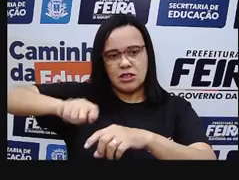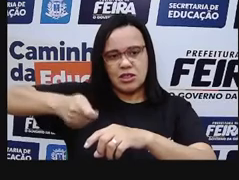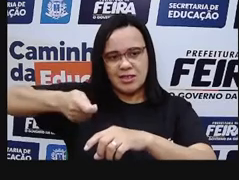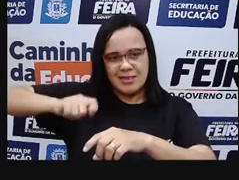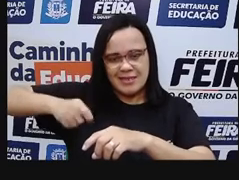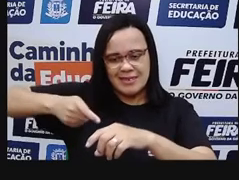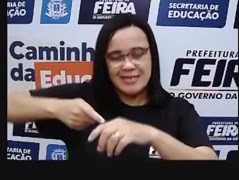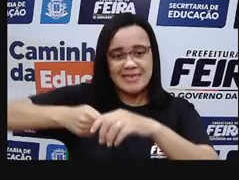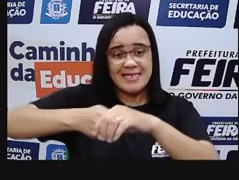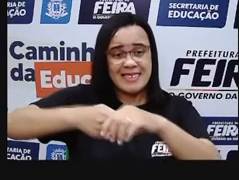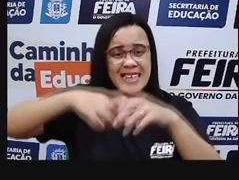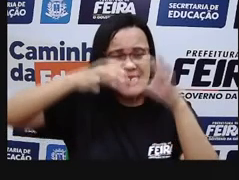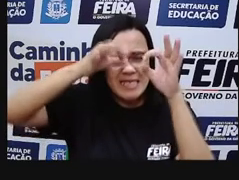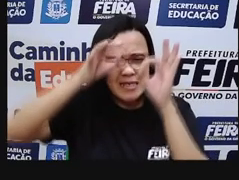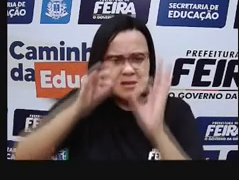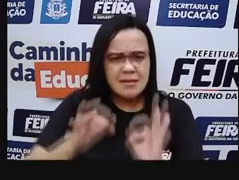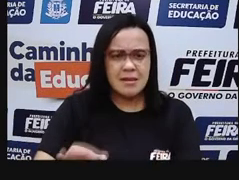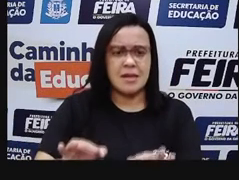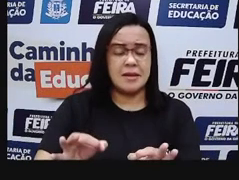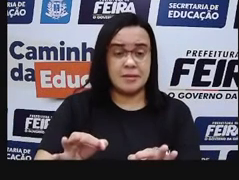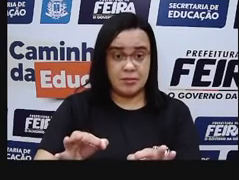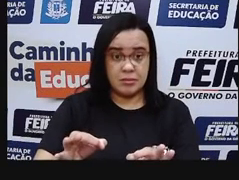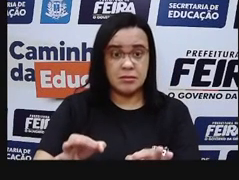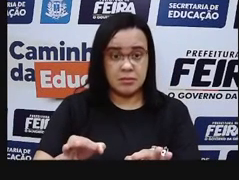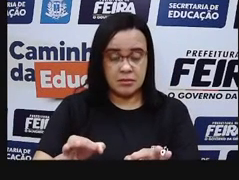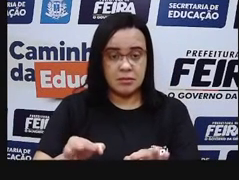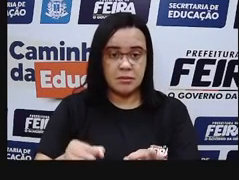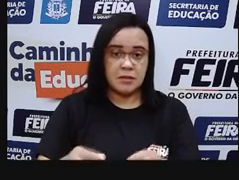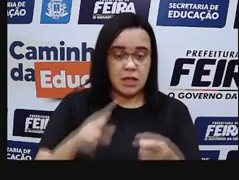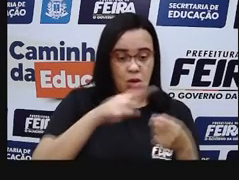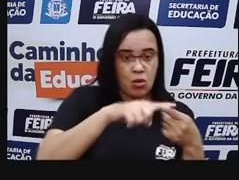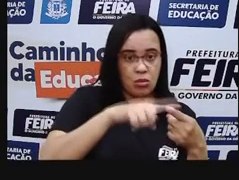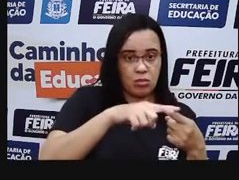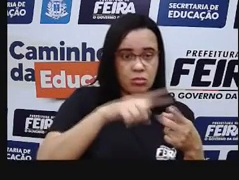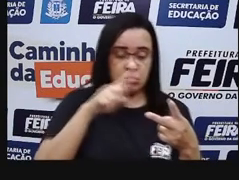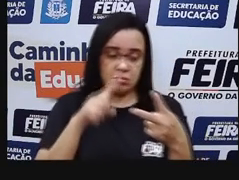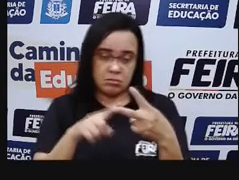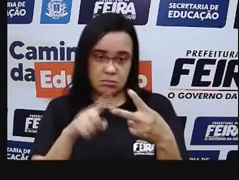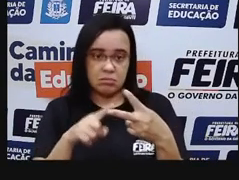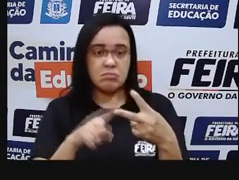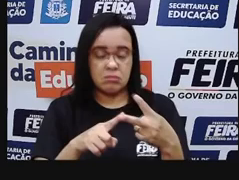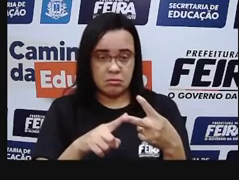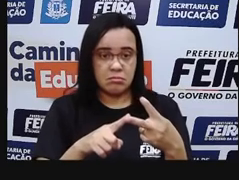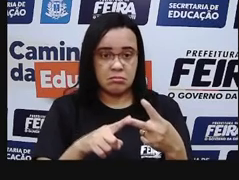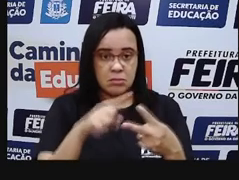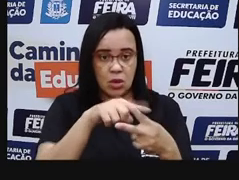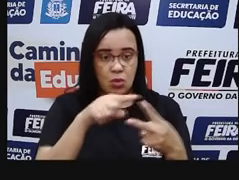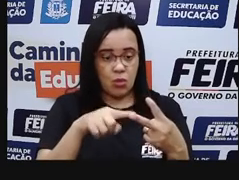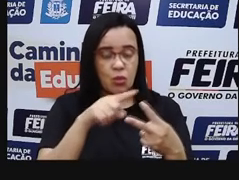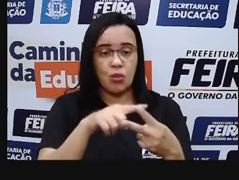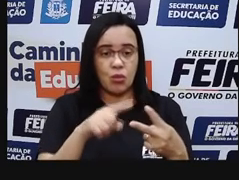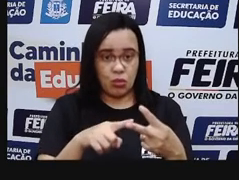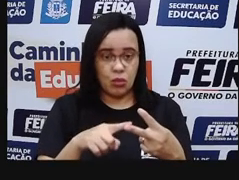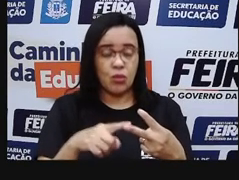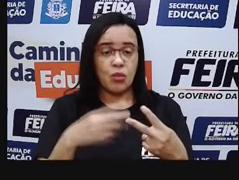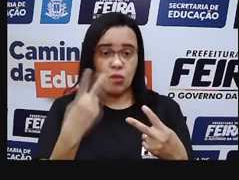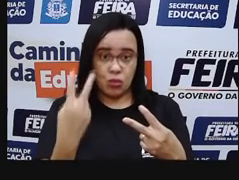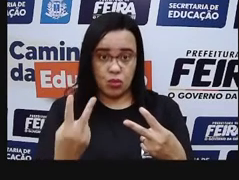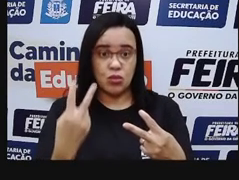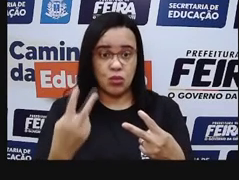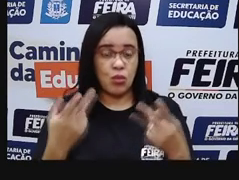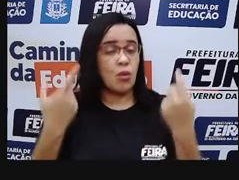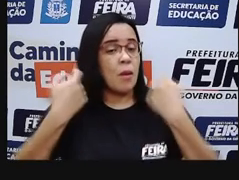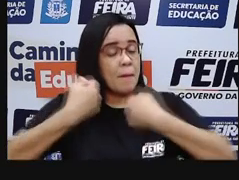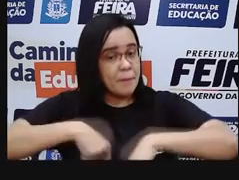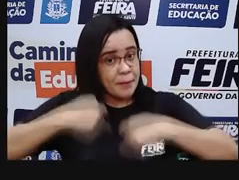fazer um cacho perfeito entre o anticorpo né e o receptor de seu tipo e esse antígeno